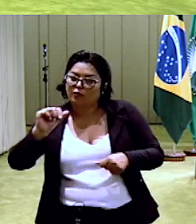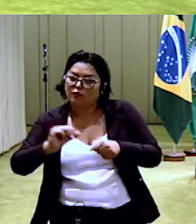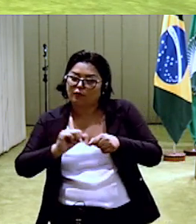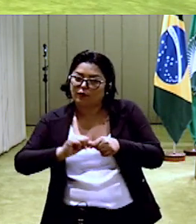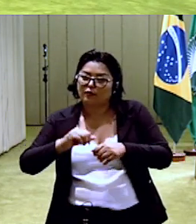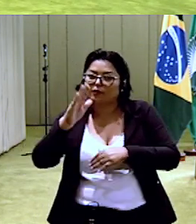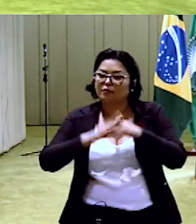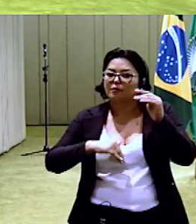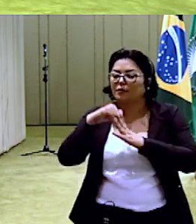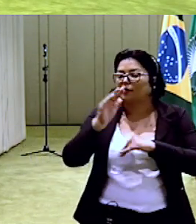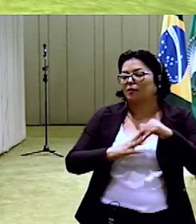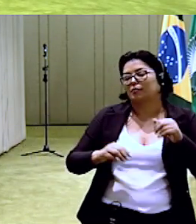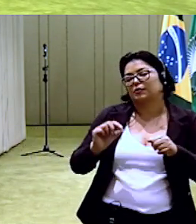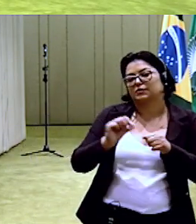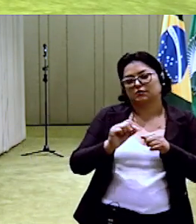gestão